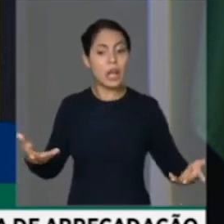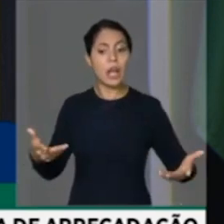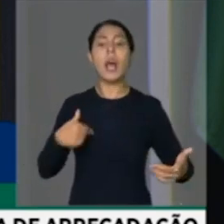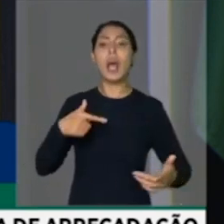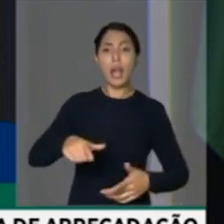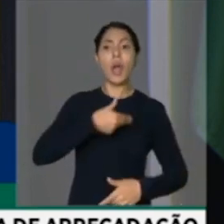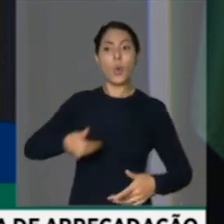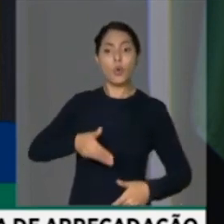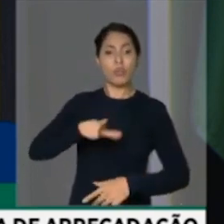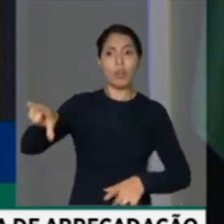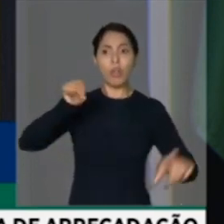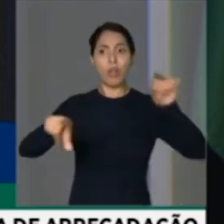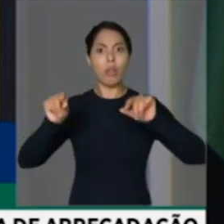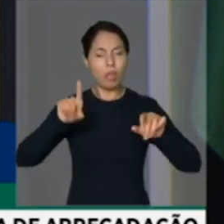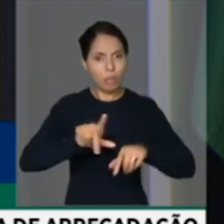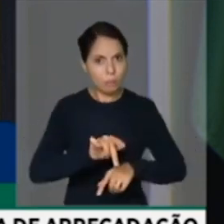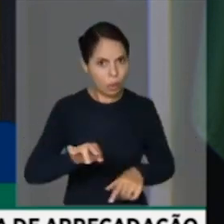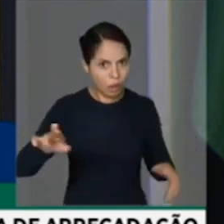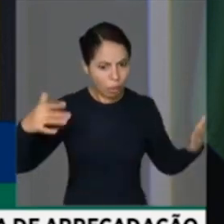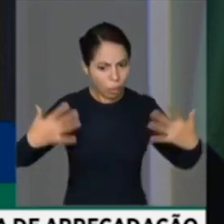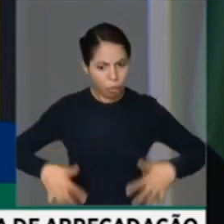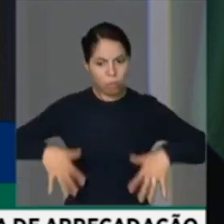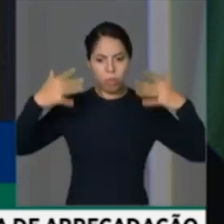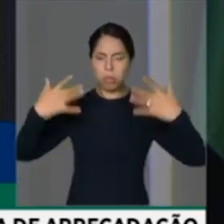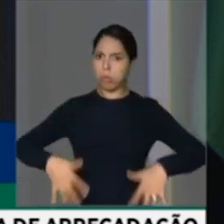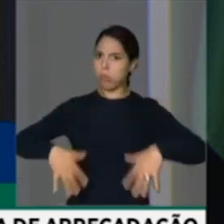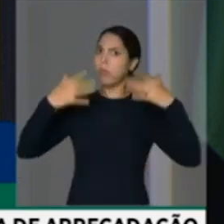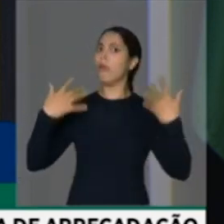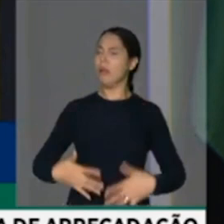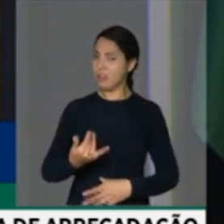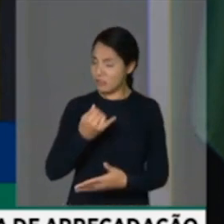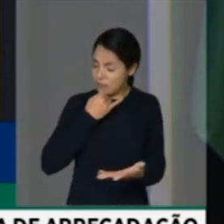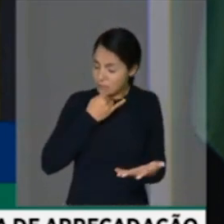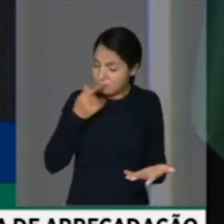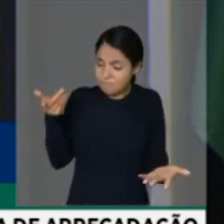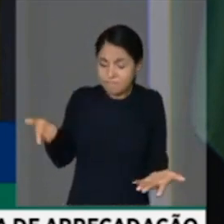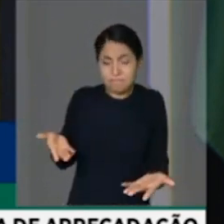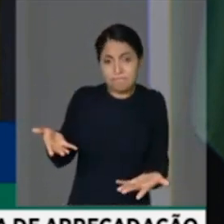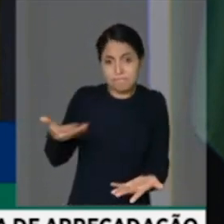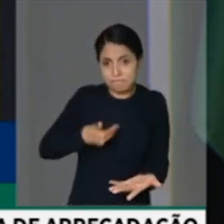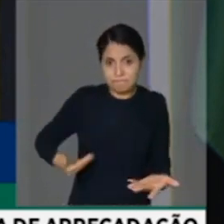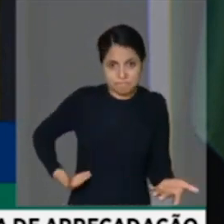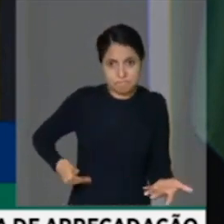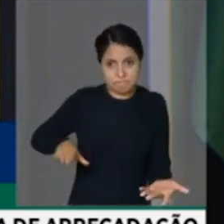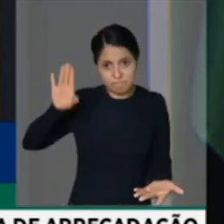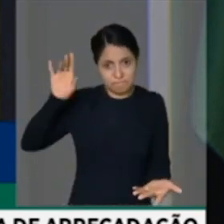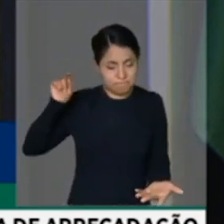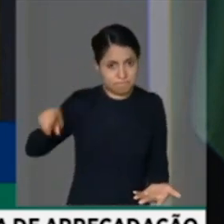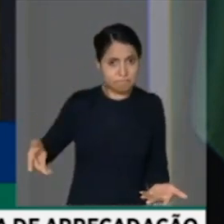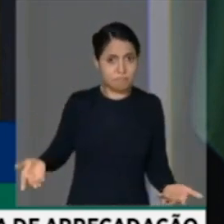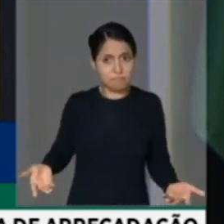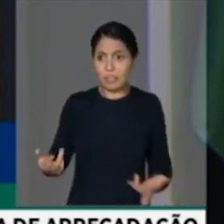decide por você são os burocratas que estão no governo. Infelizmente, esse governo apresenta uma proposta que, primeiro, é